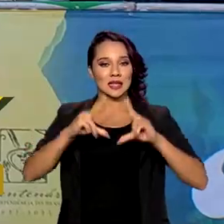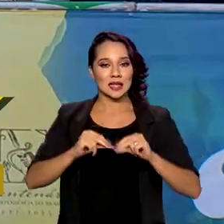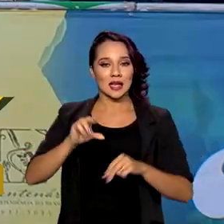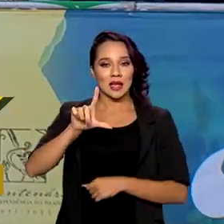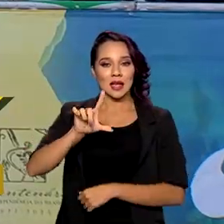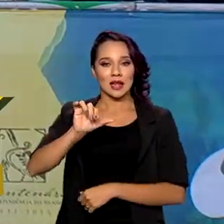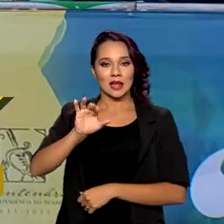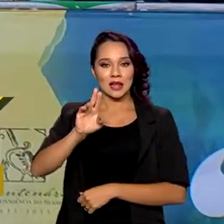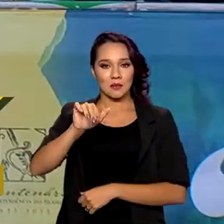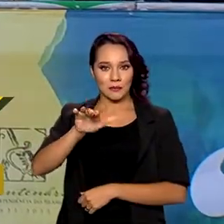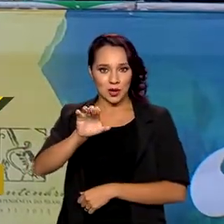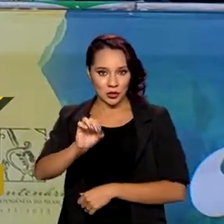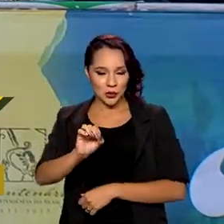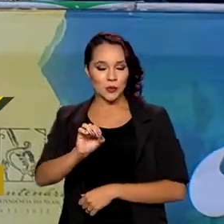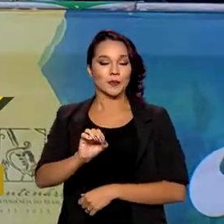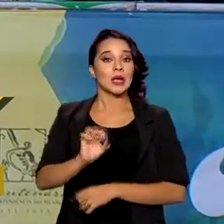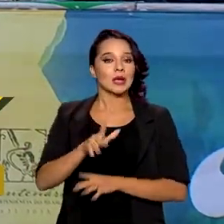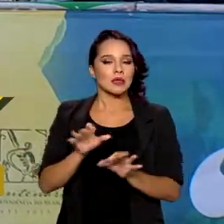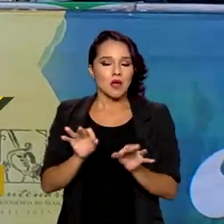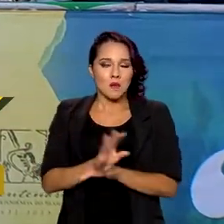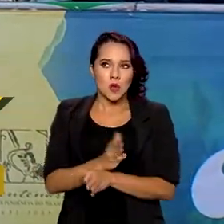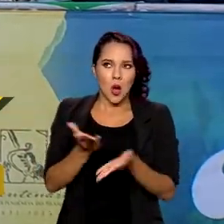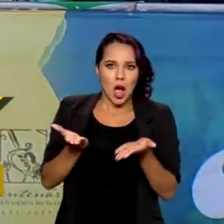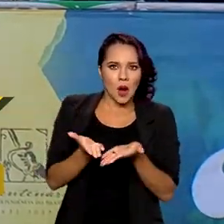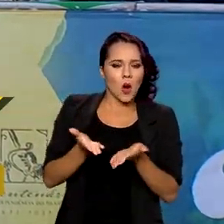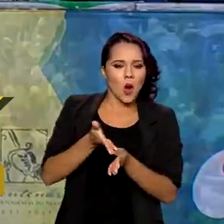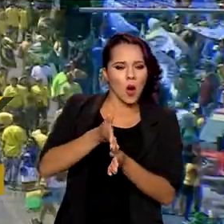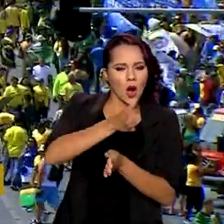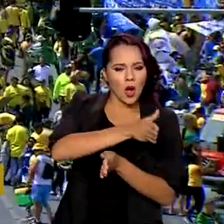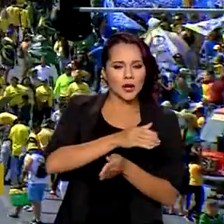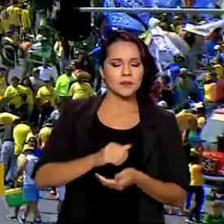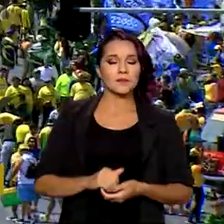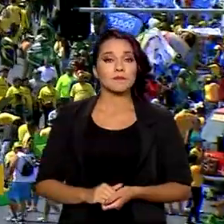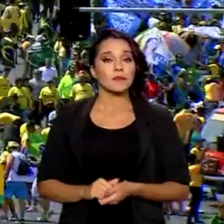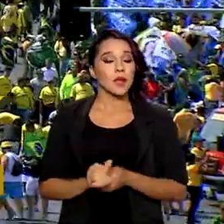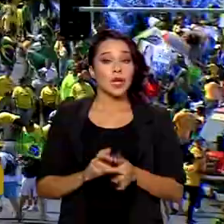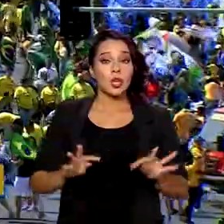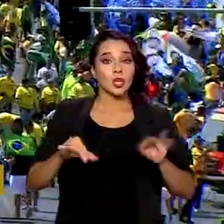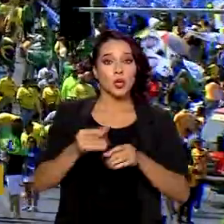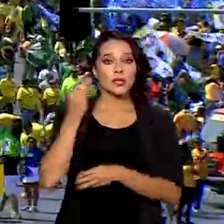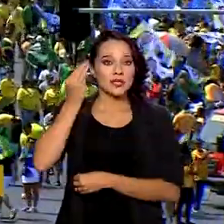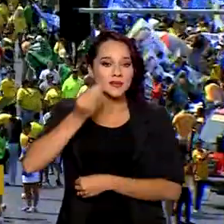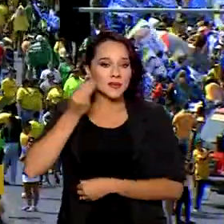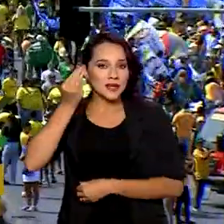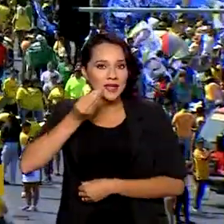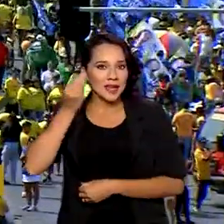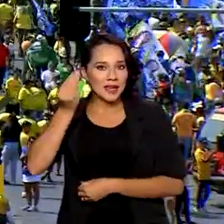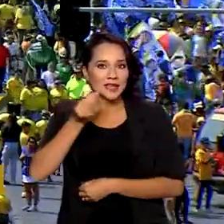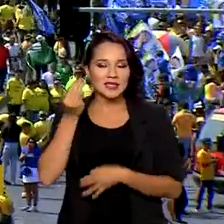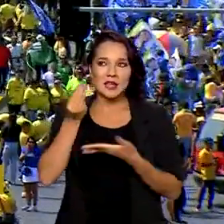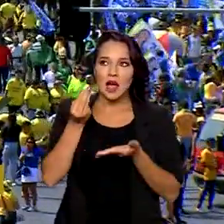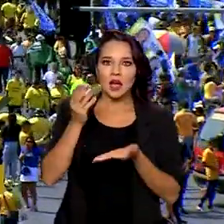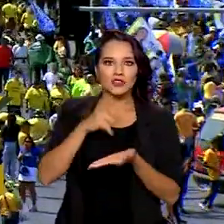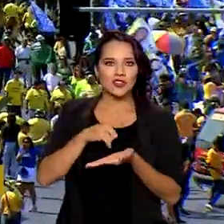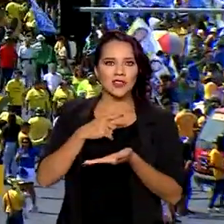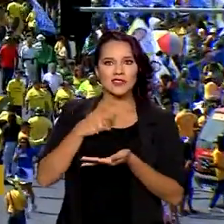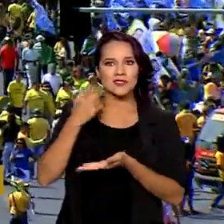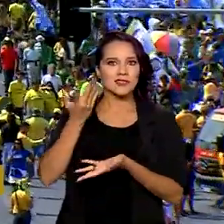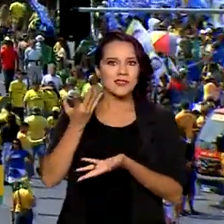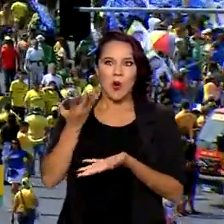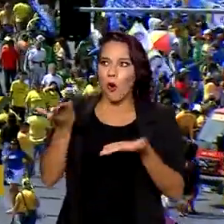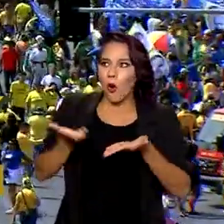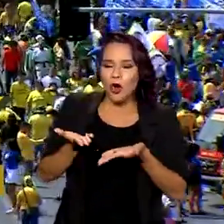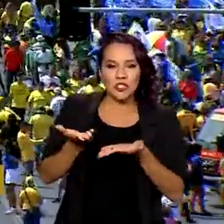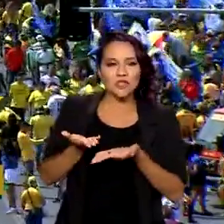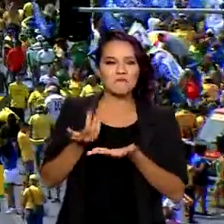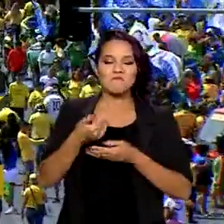UNIFIL, que terminou recentemente. Toda essa experiência nos deu uma bagagem que hoje